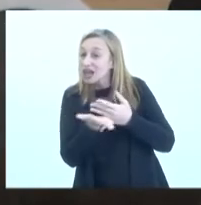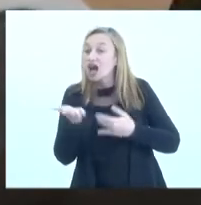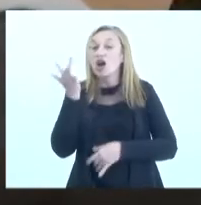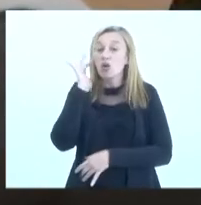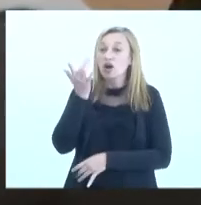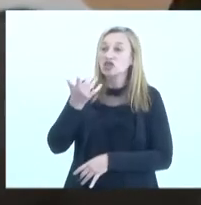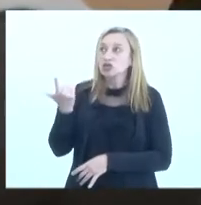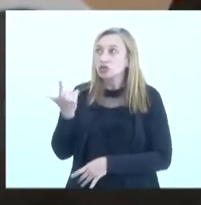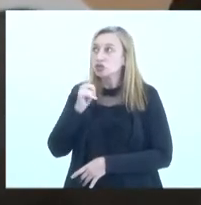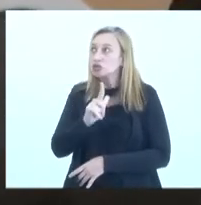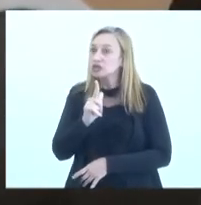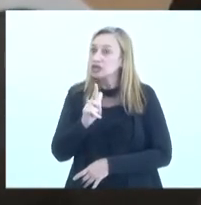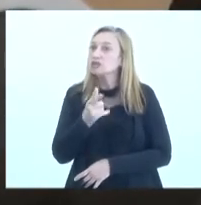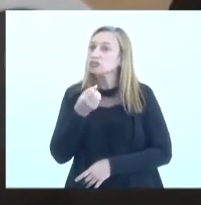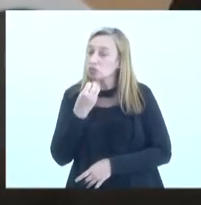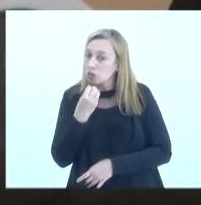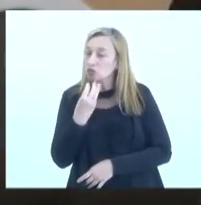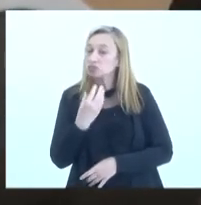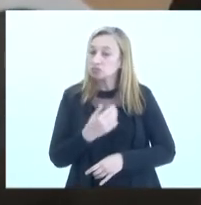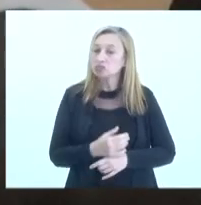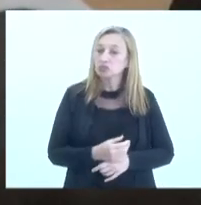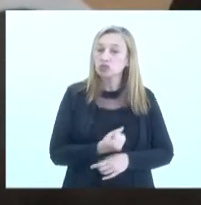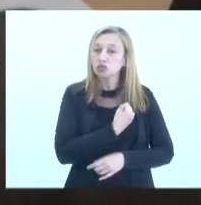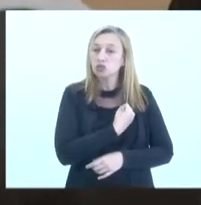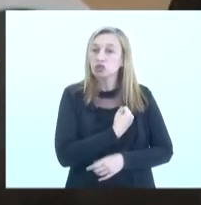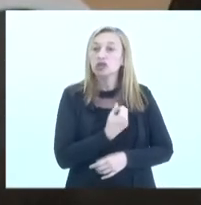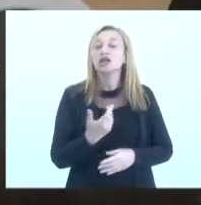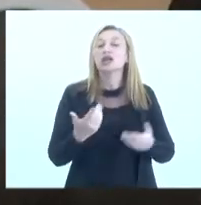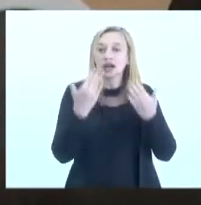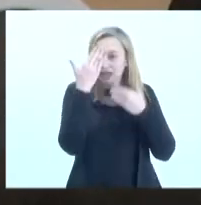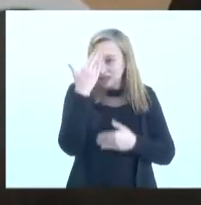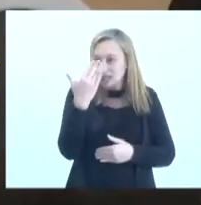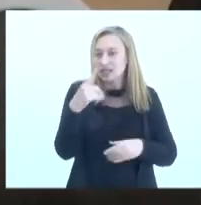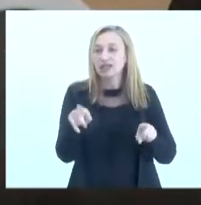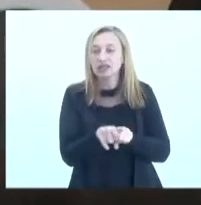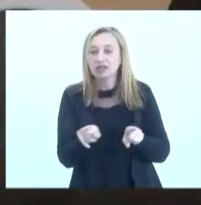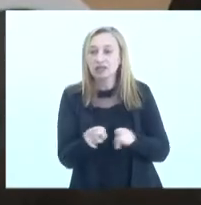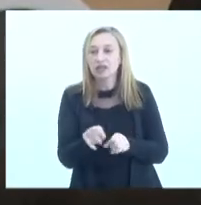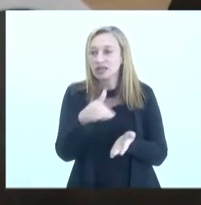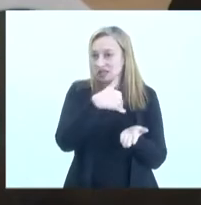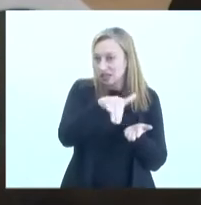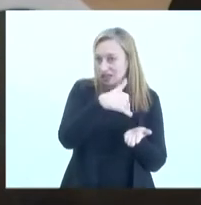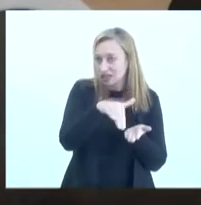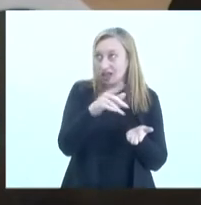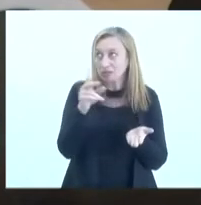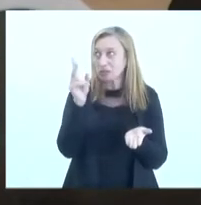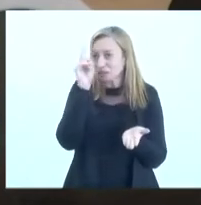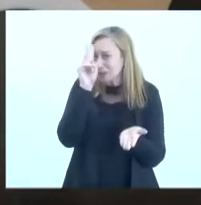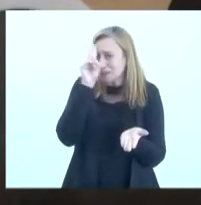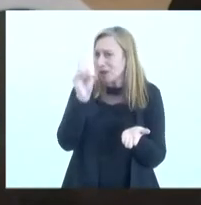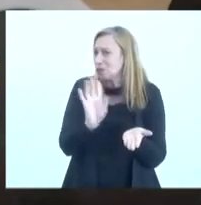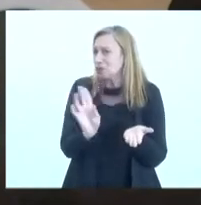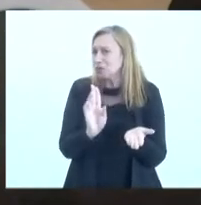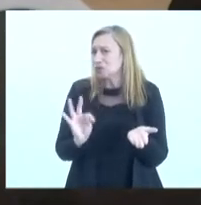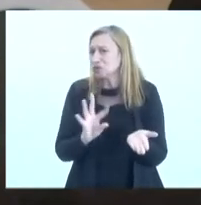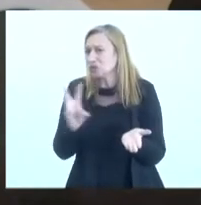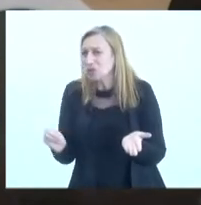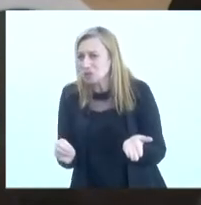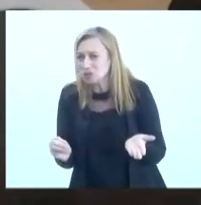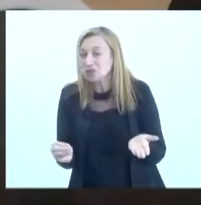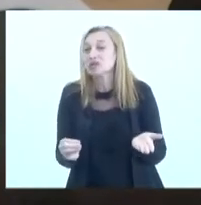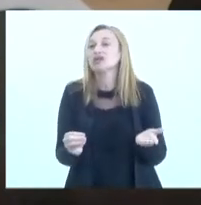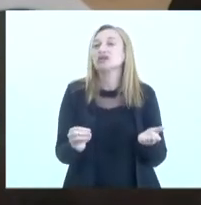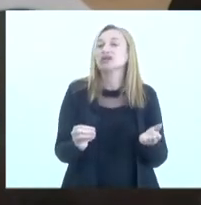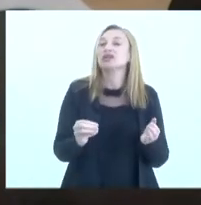gente atingiu bastante êxito. Queria agradecer também ao secretariado, né, não vou me lembrar de todos, Eric, pessoal